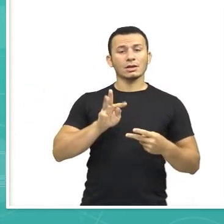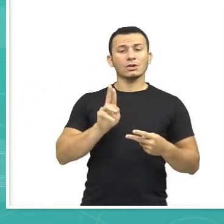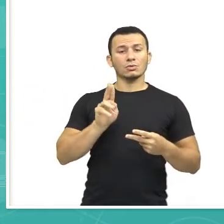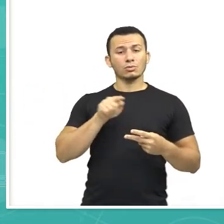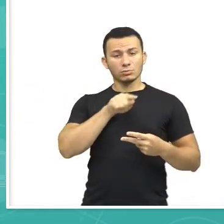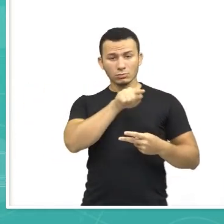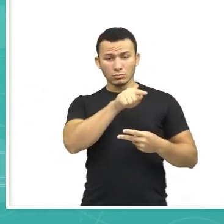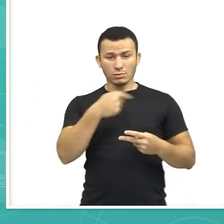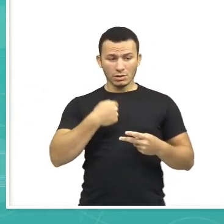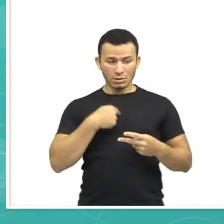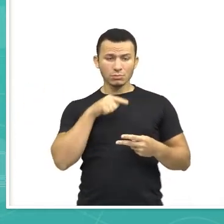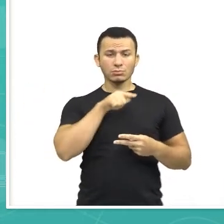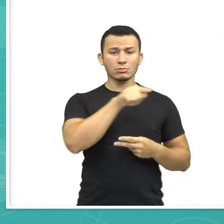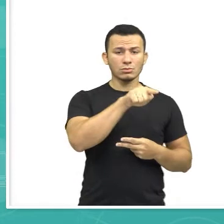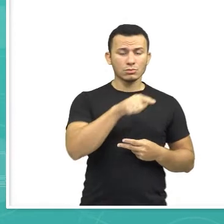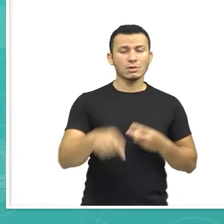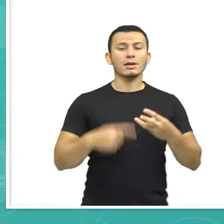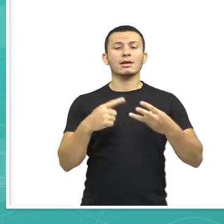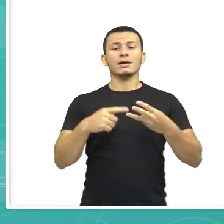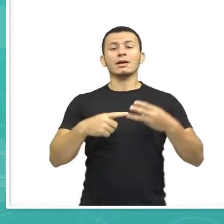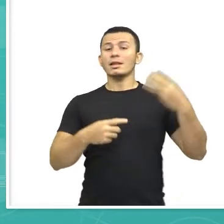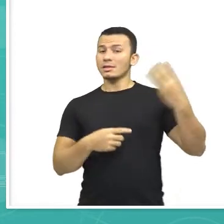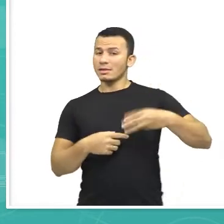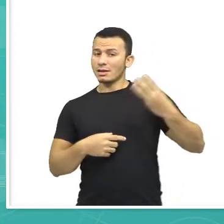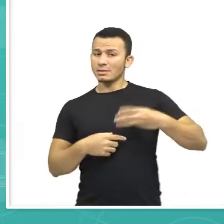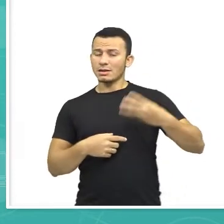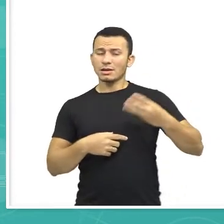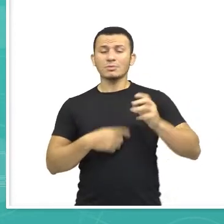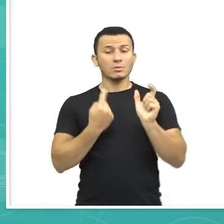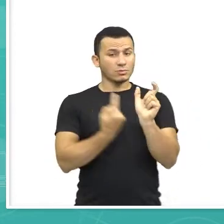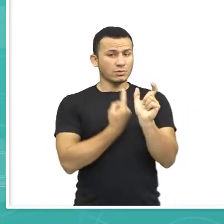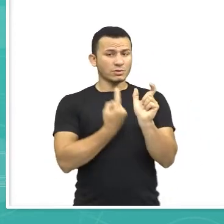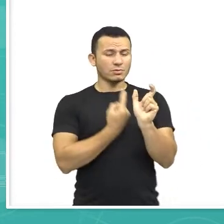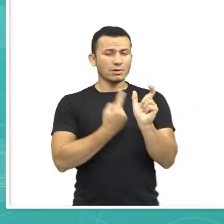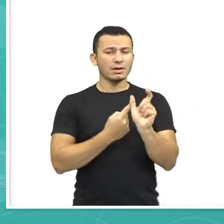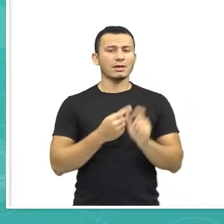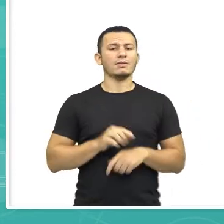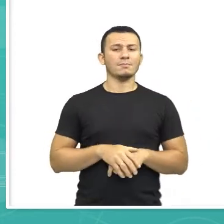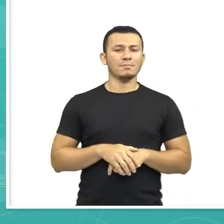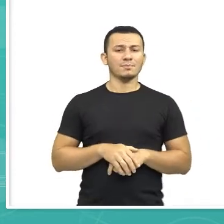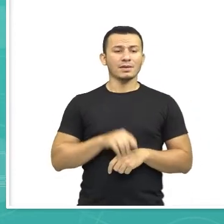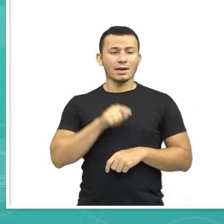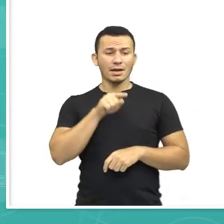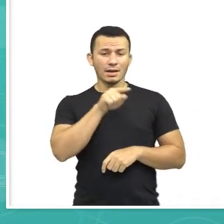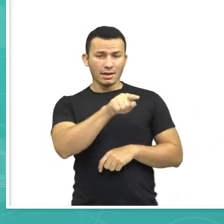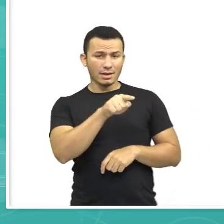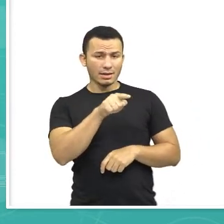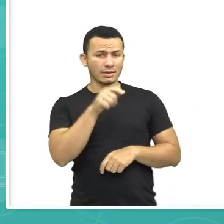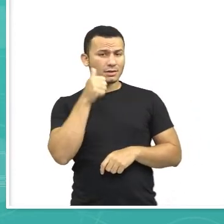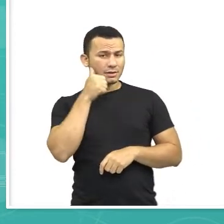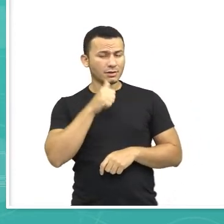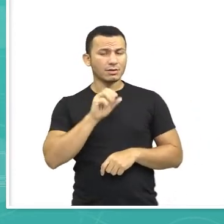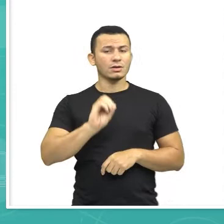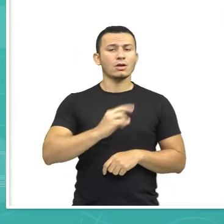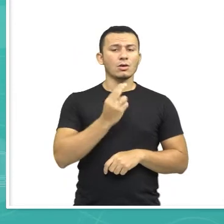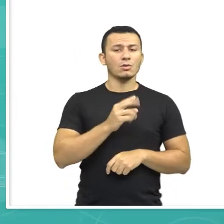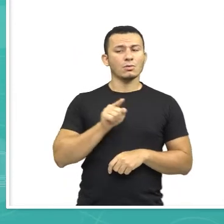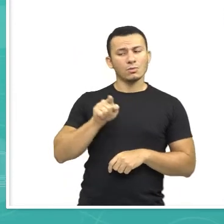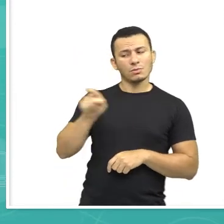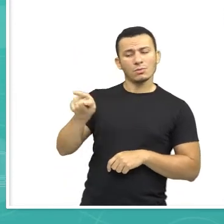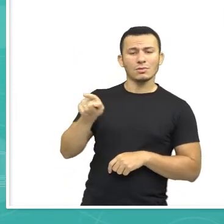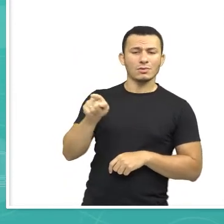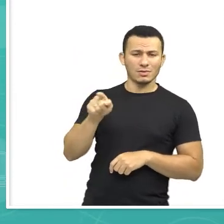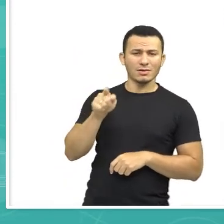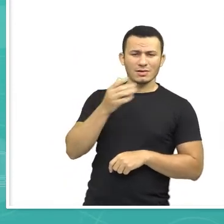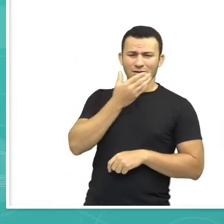do singular, terceira pessoa do singular ele ou ela. Temos aqui os correspondentes dos